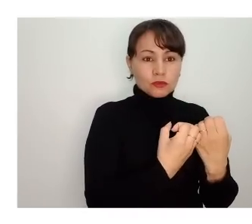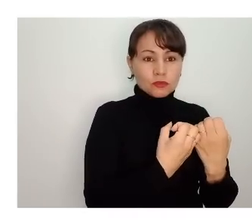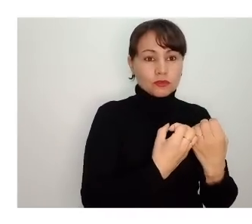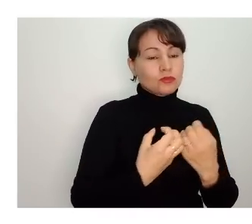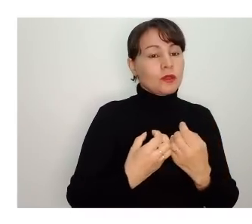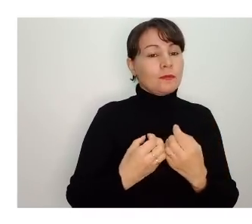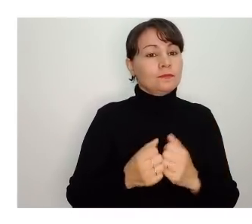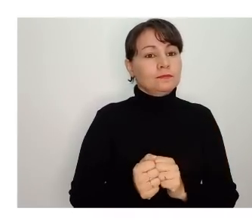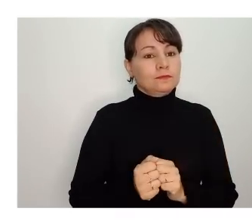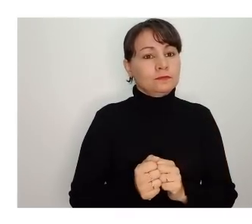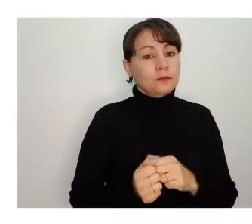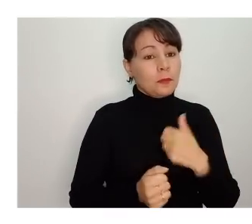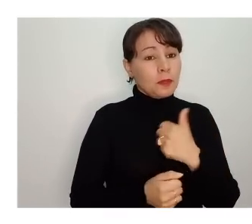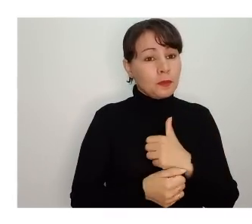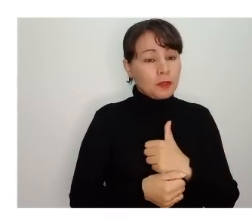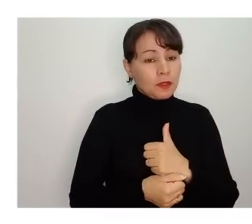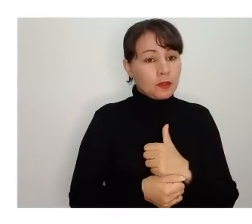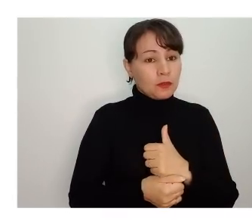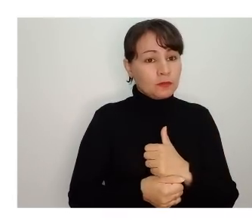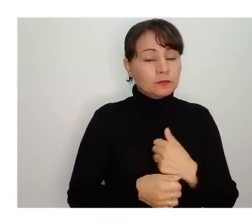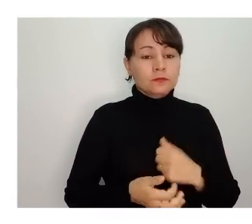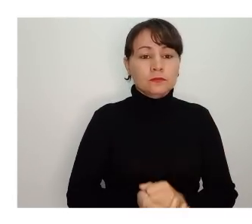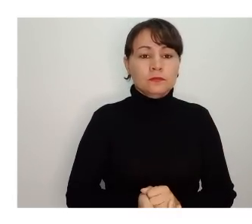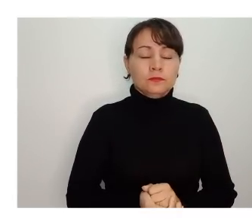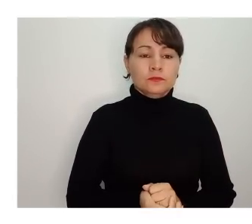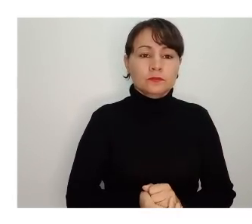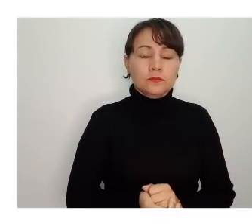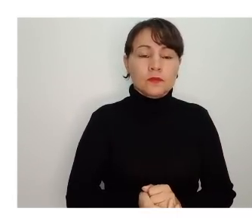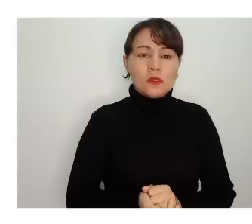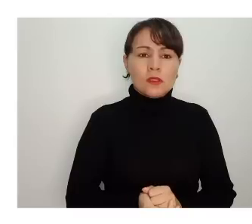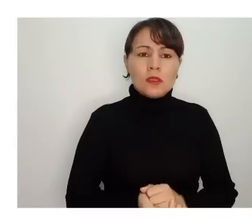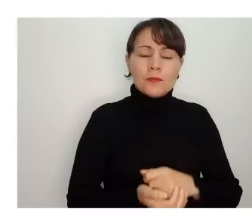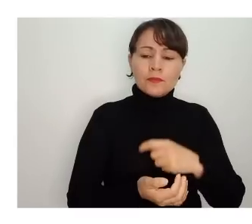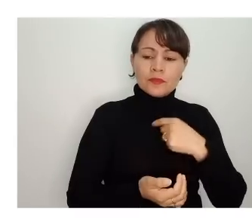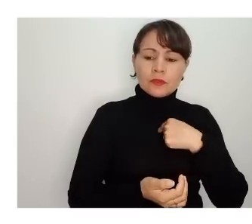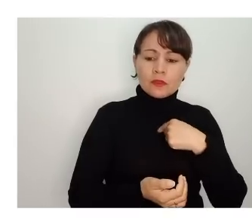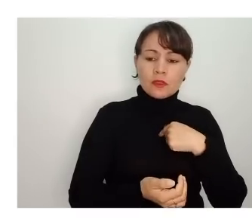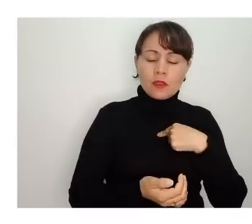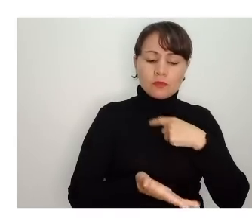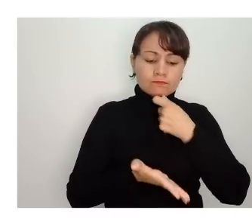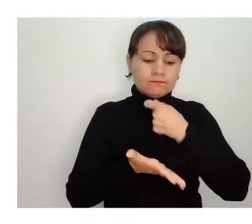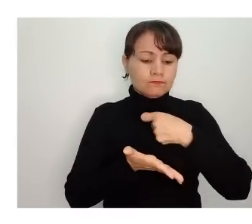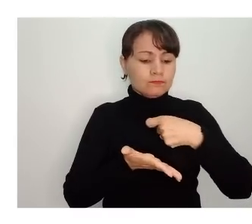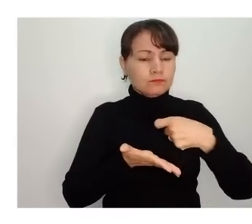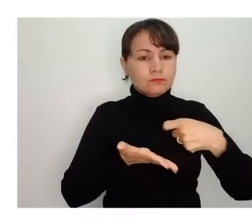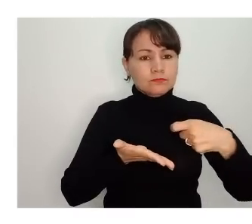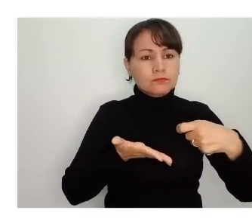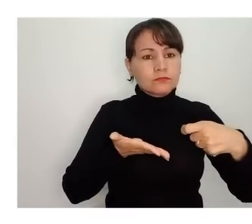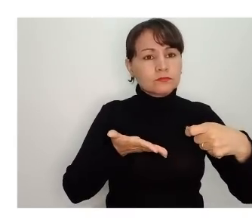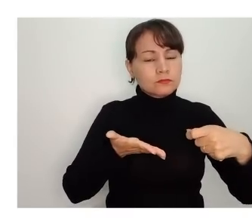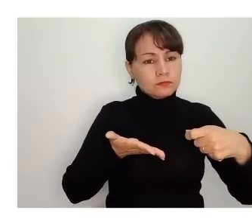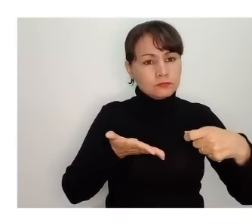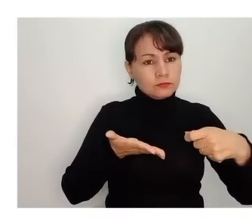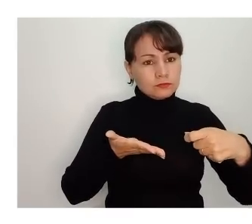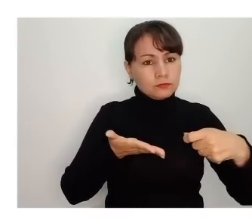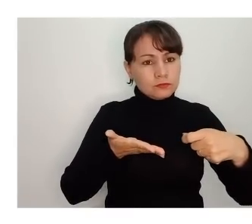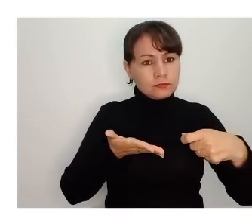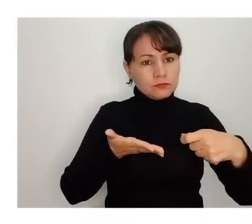vez. Agora, se eu escrever